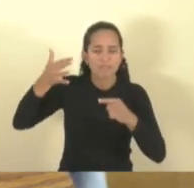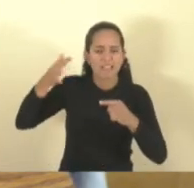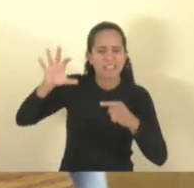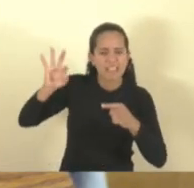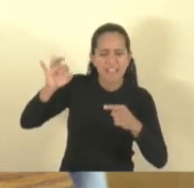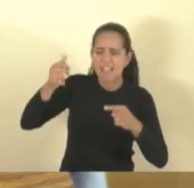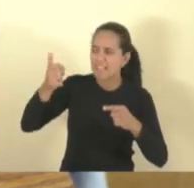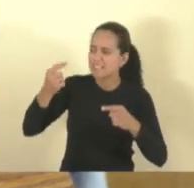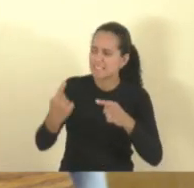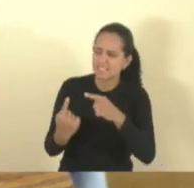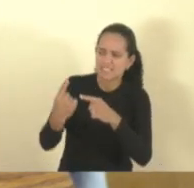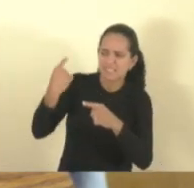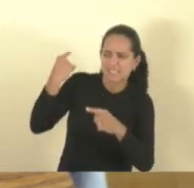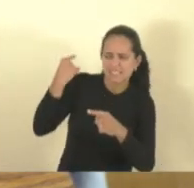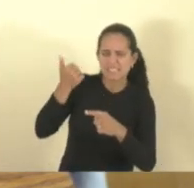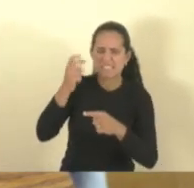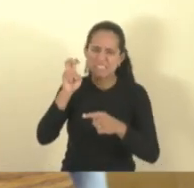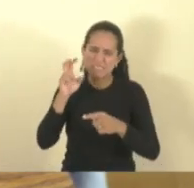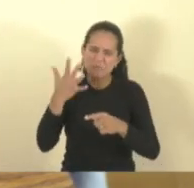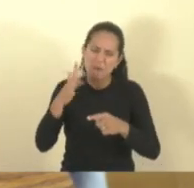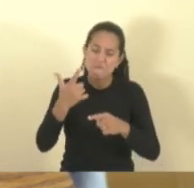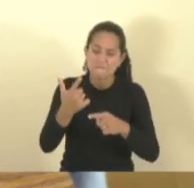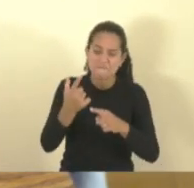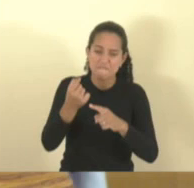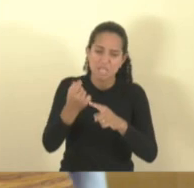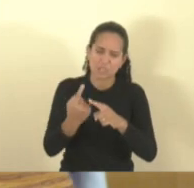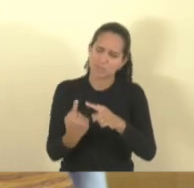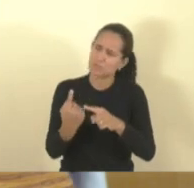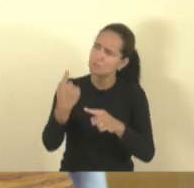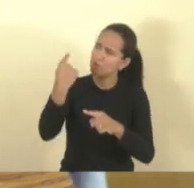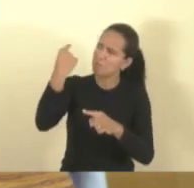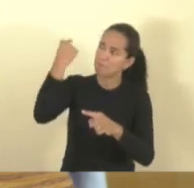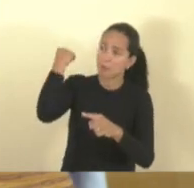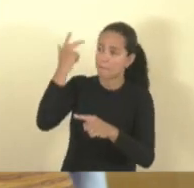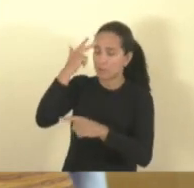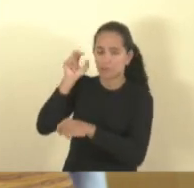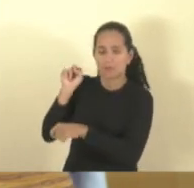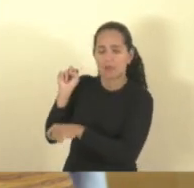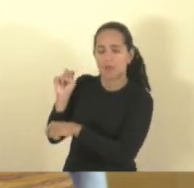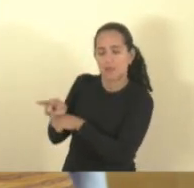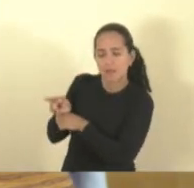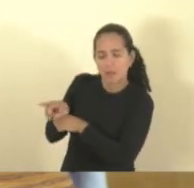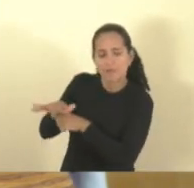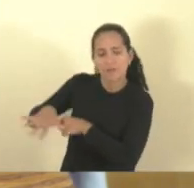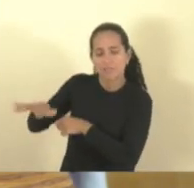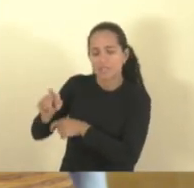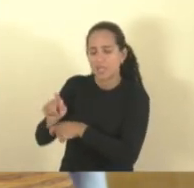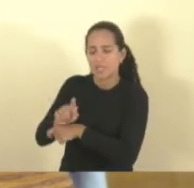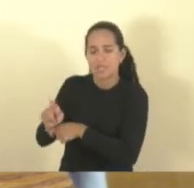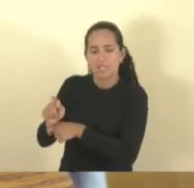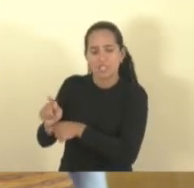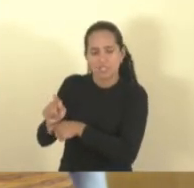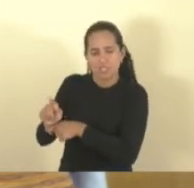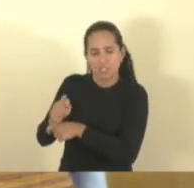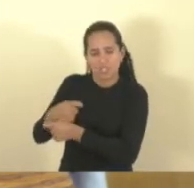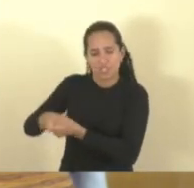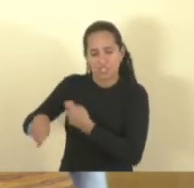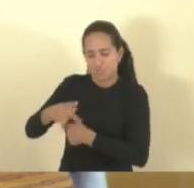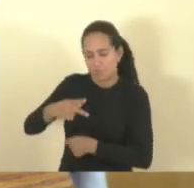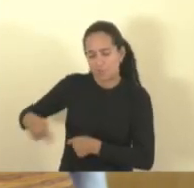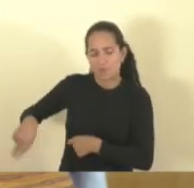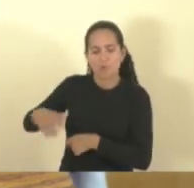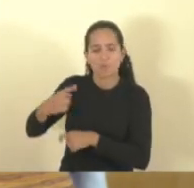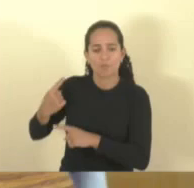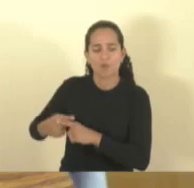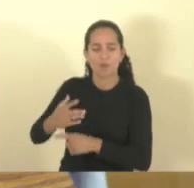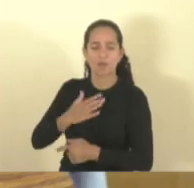atrás, 20 anos talvez, quem entrava na gestão pública, entrava porque gostava. Porque a